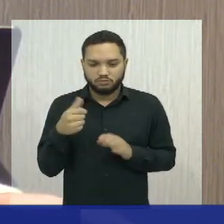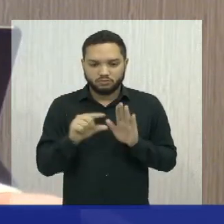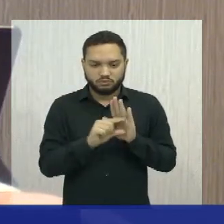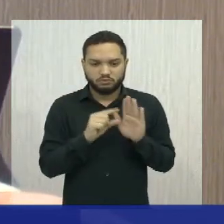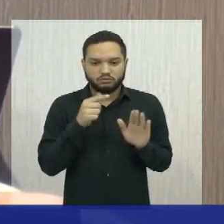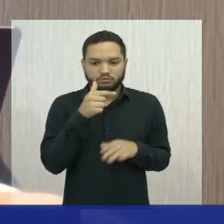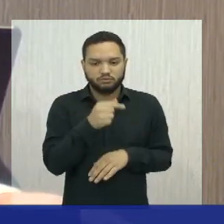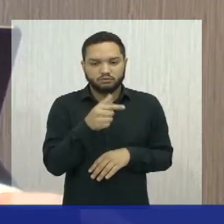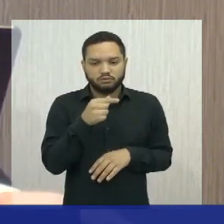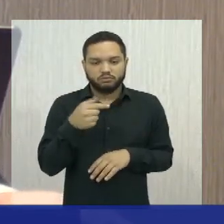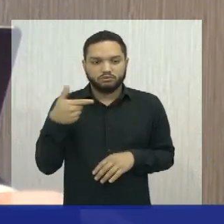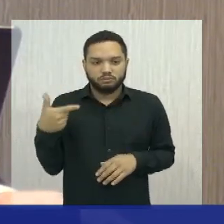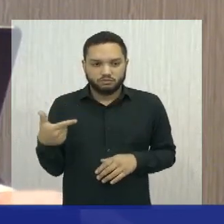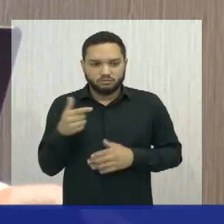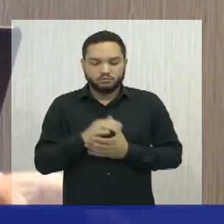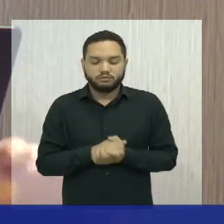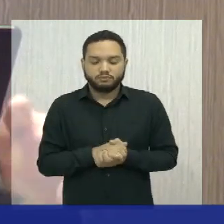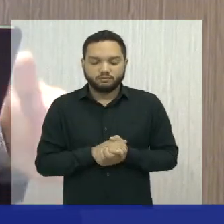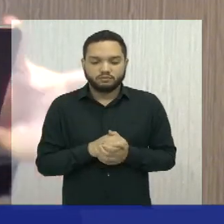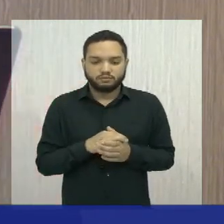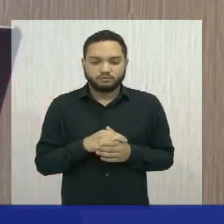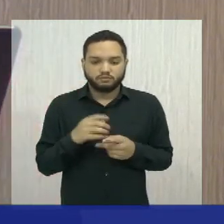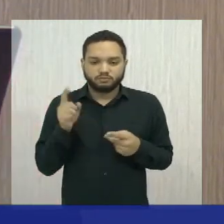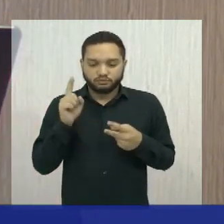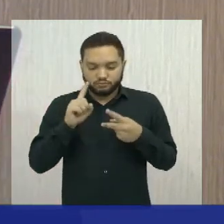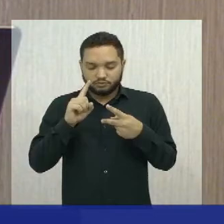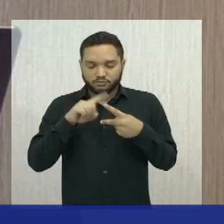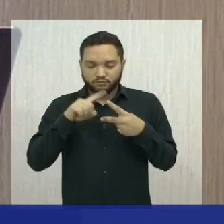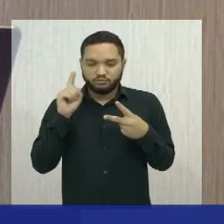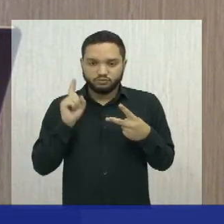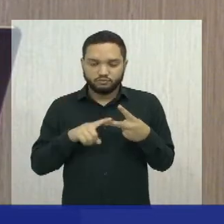e o 772, se nós